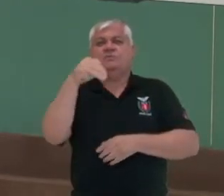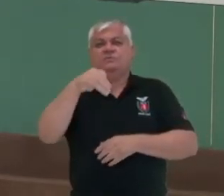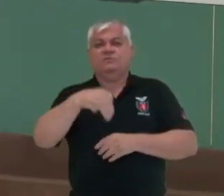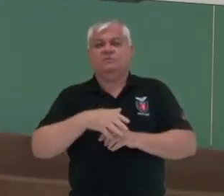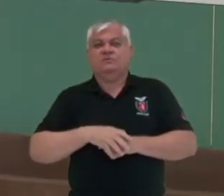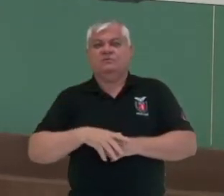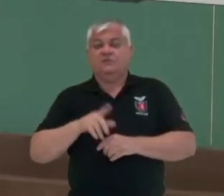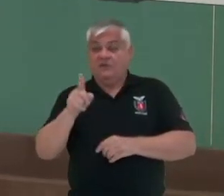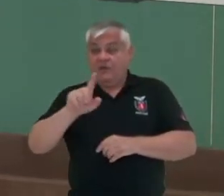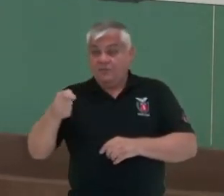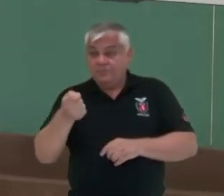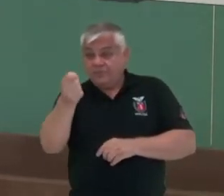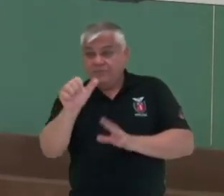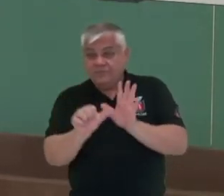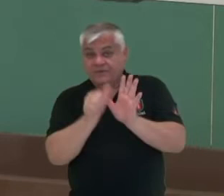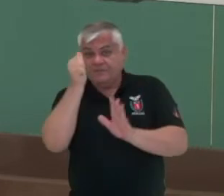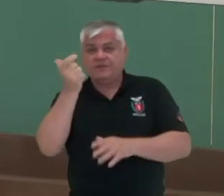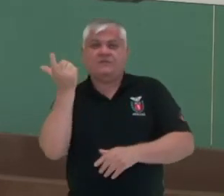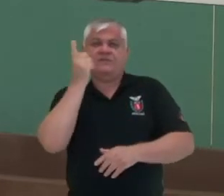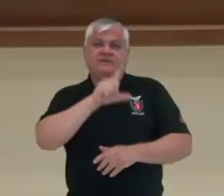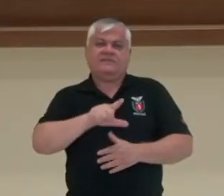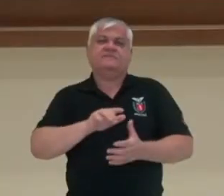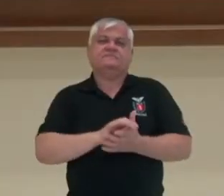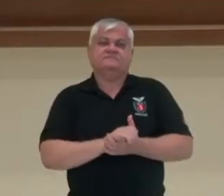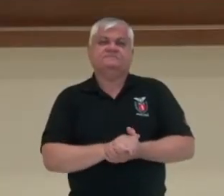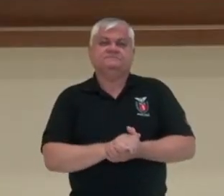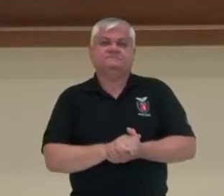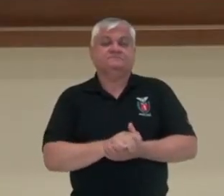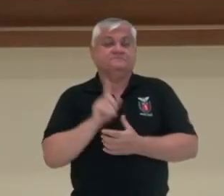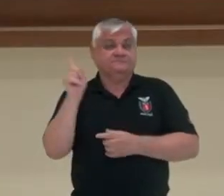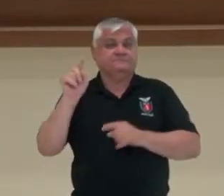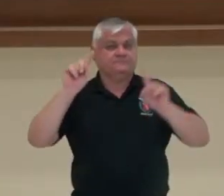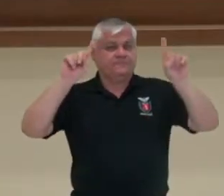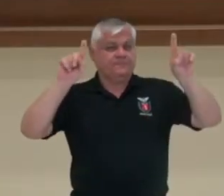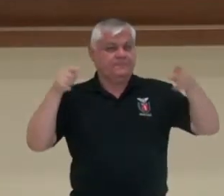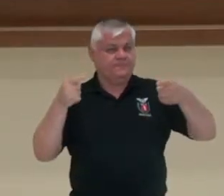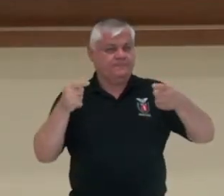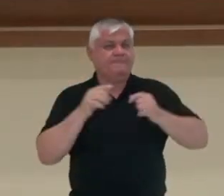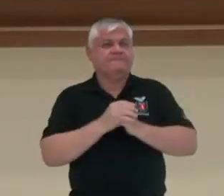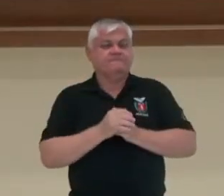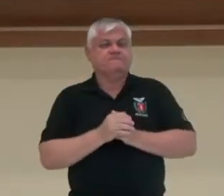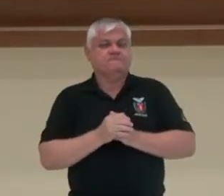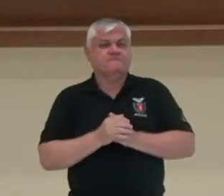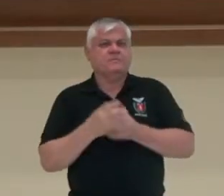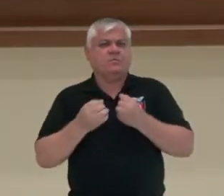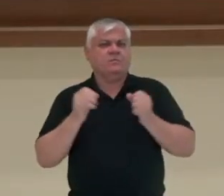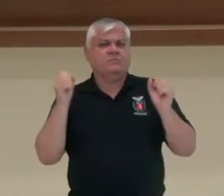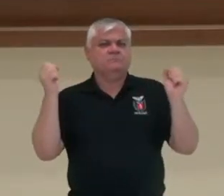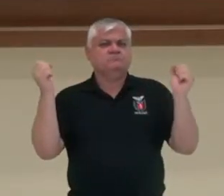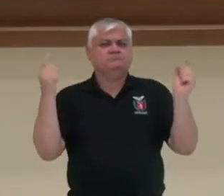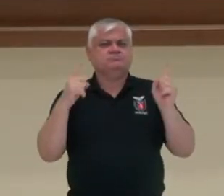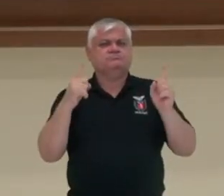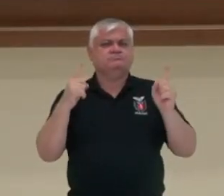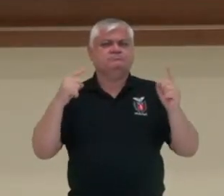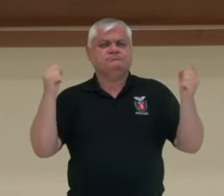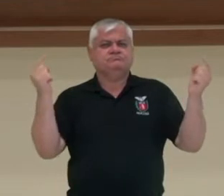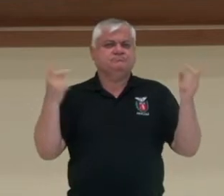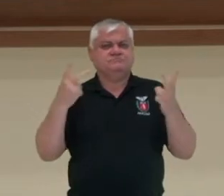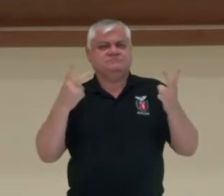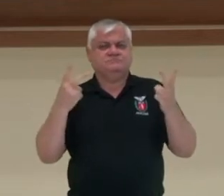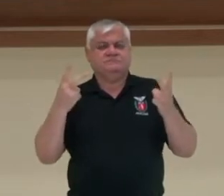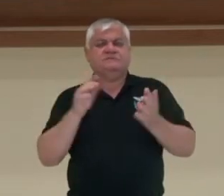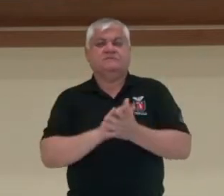o primeiro ponto, no caso, será o vencedor. Aqui, quero abrir um parênteses para esse empate. Lembra que a gente falou sobre